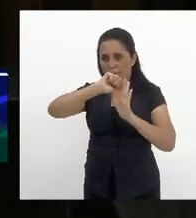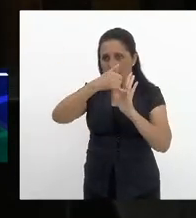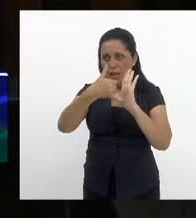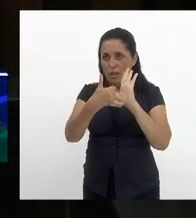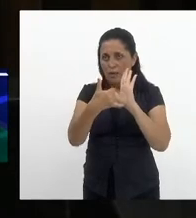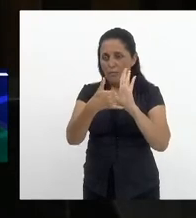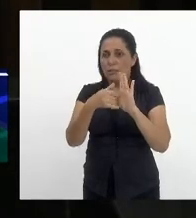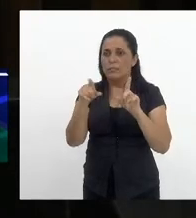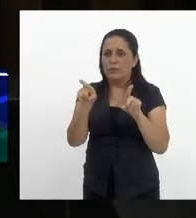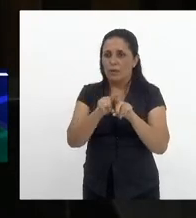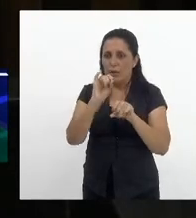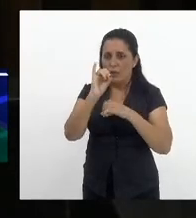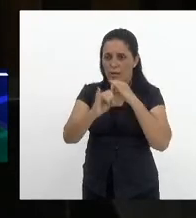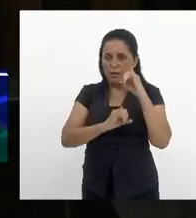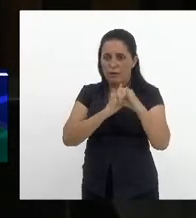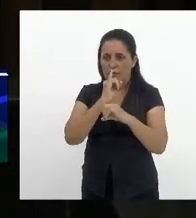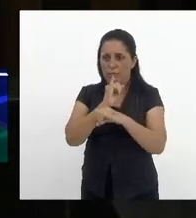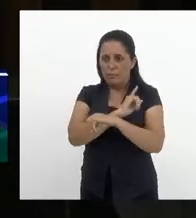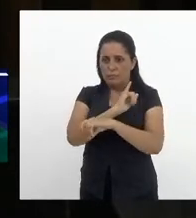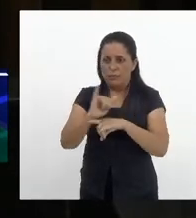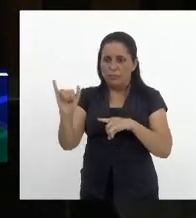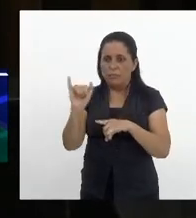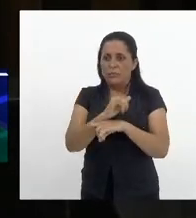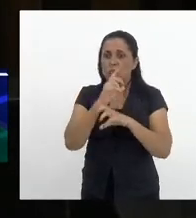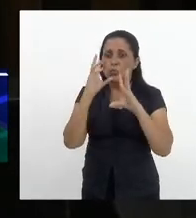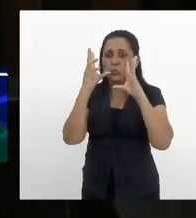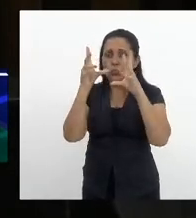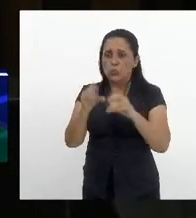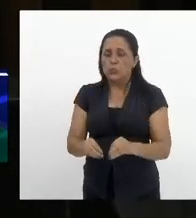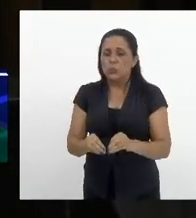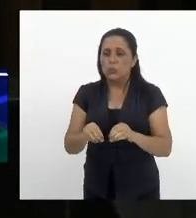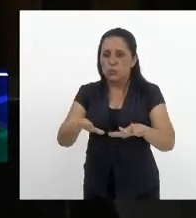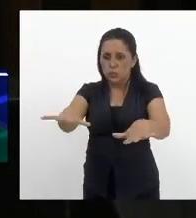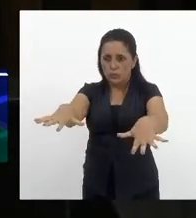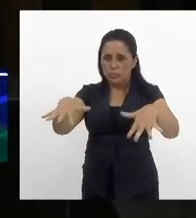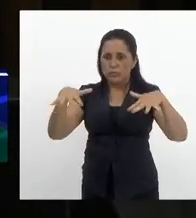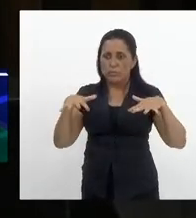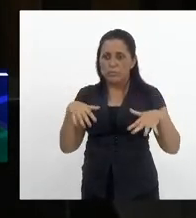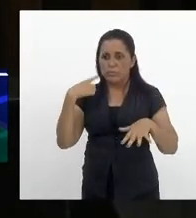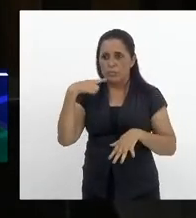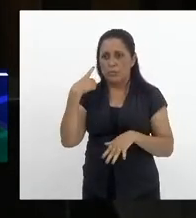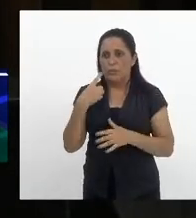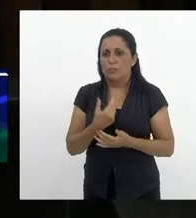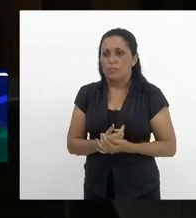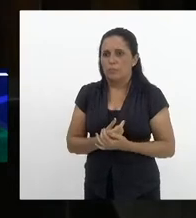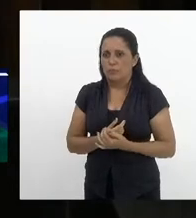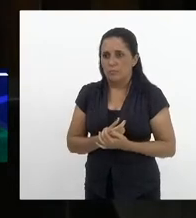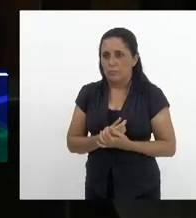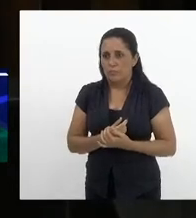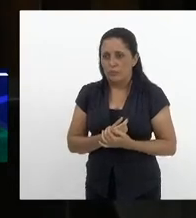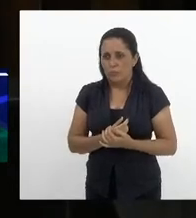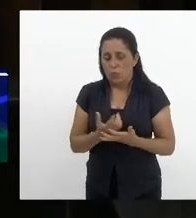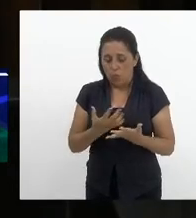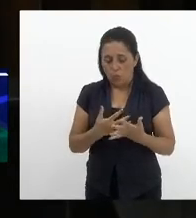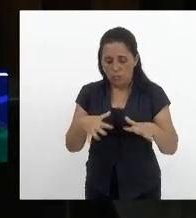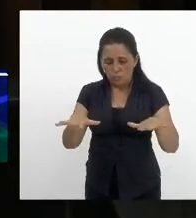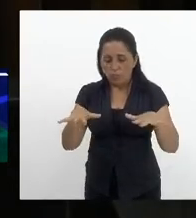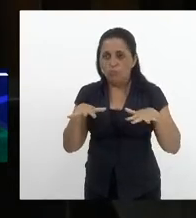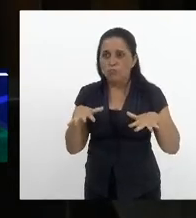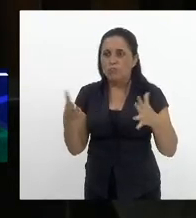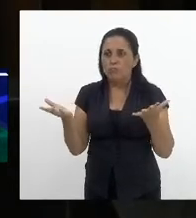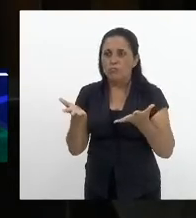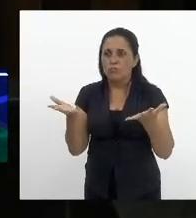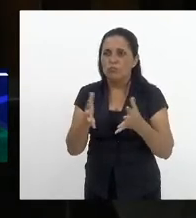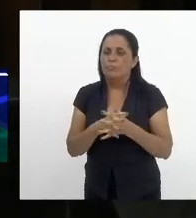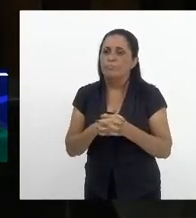rede social, boa tarde a todos os assessores que estão aqui no plenário, a todos os deputados. Venho a essa tribuna hoje, senhor